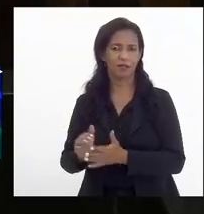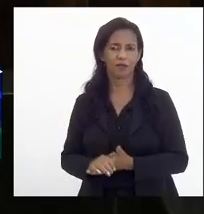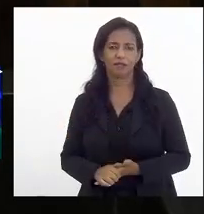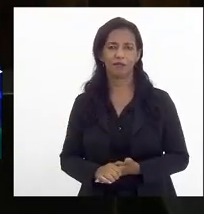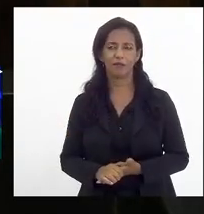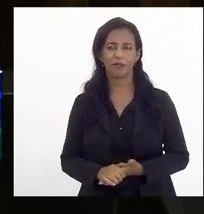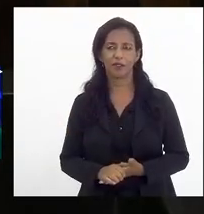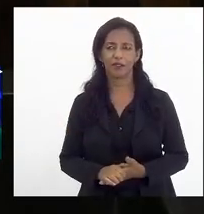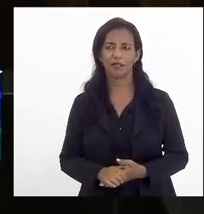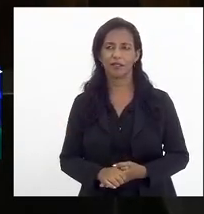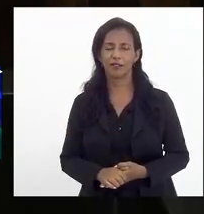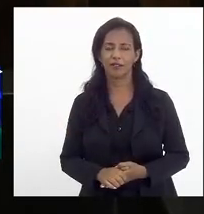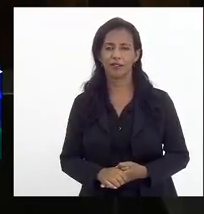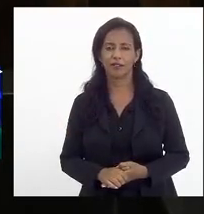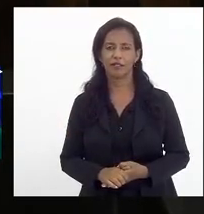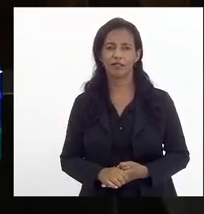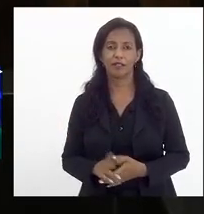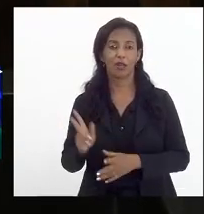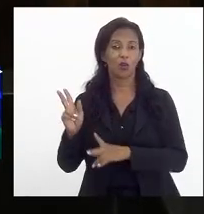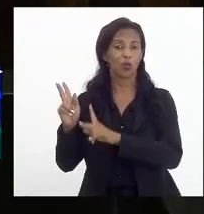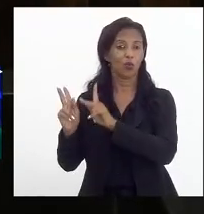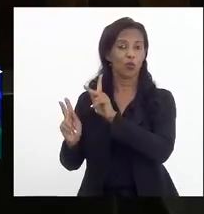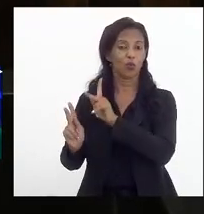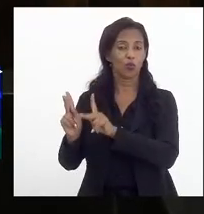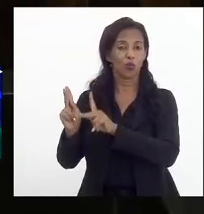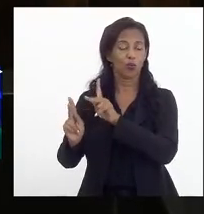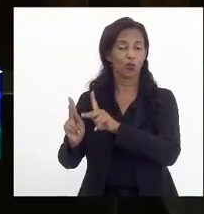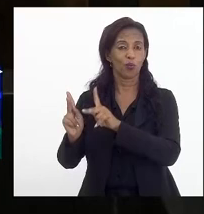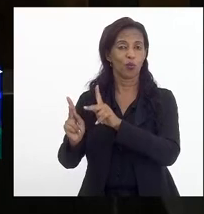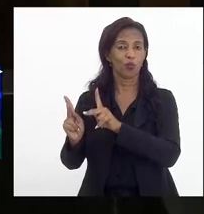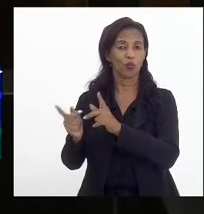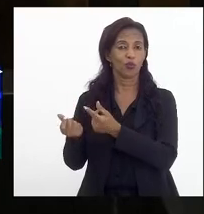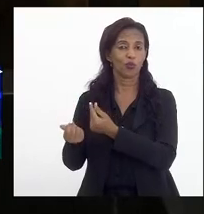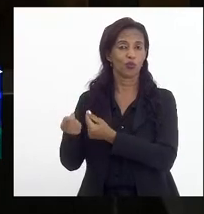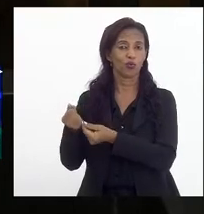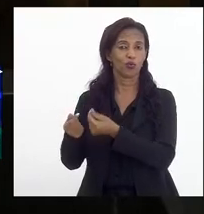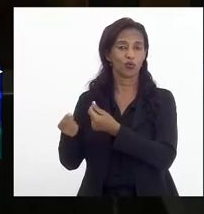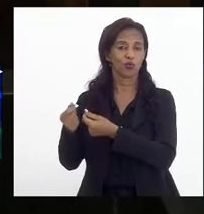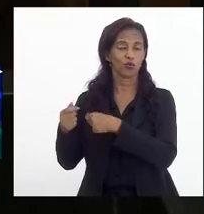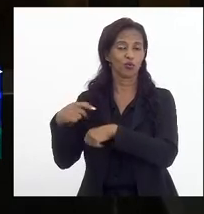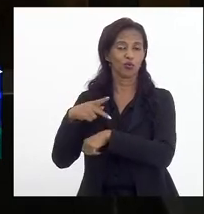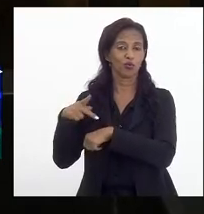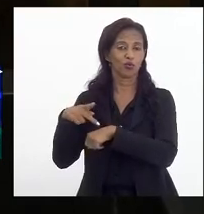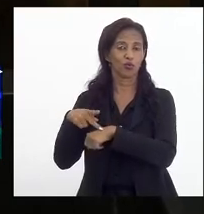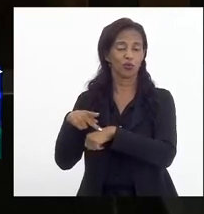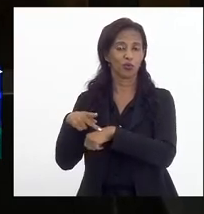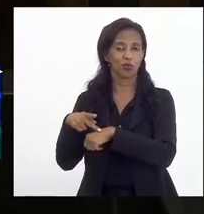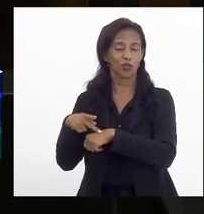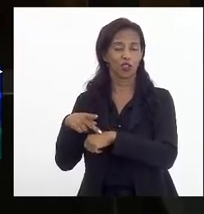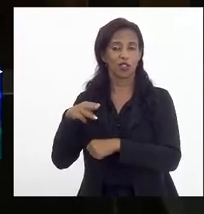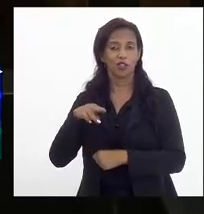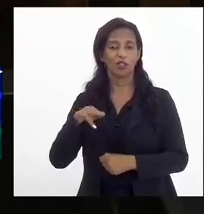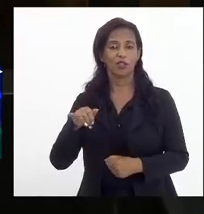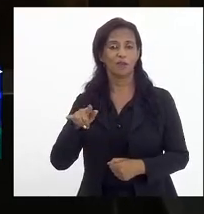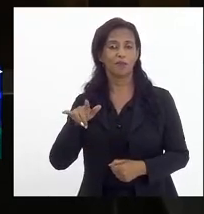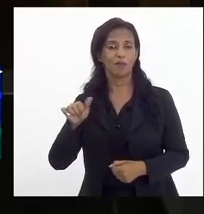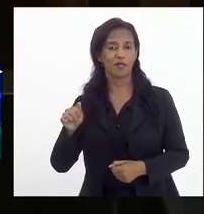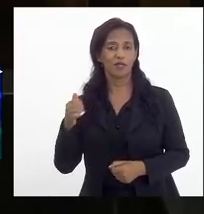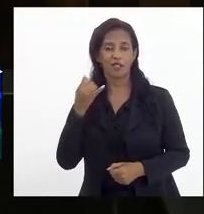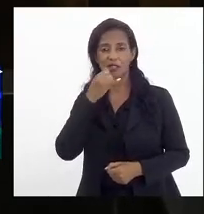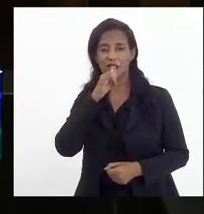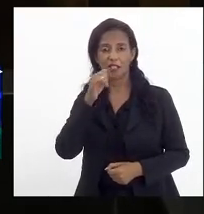seria o povo do Tesouro Nacional do ministério de Minas e energias